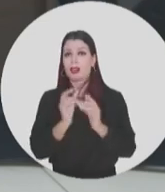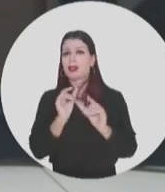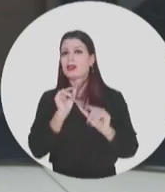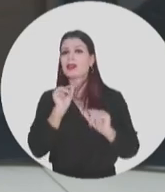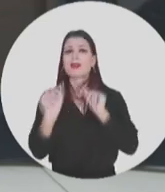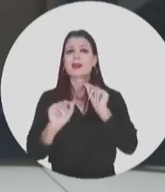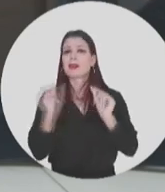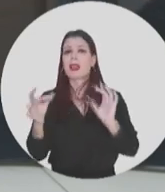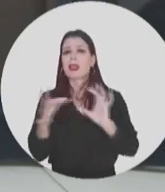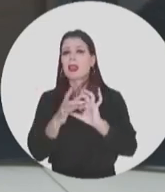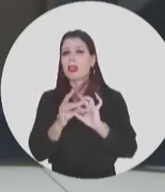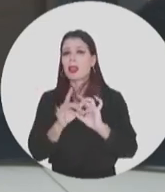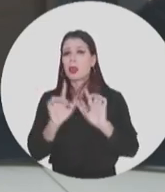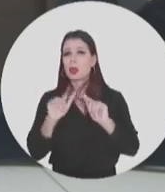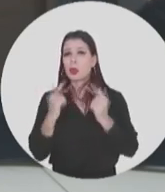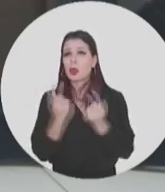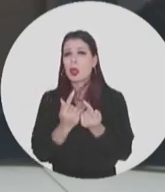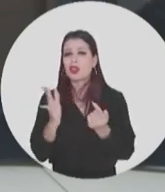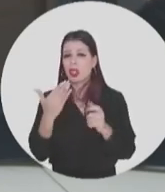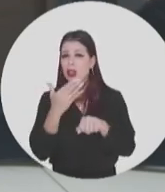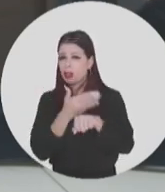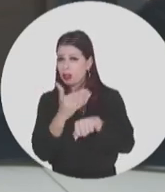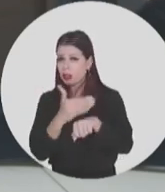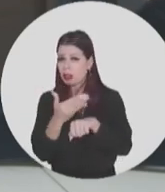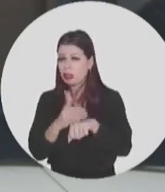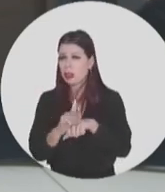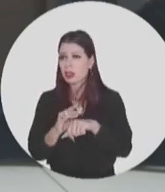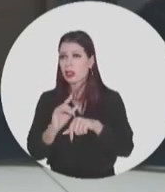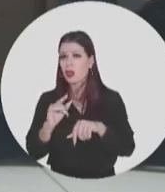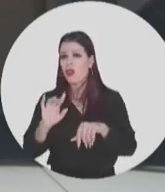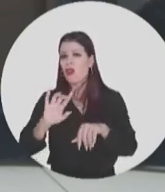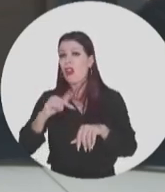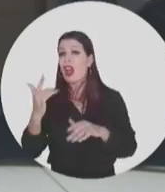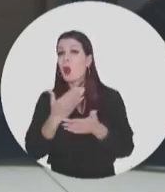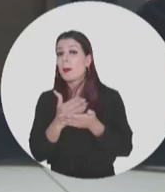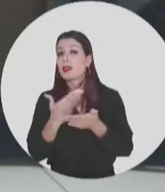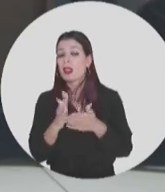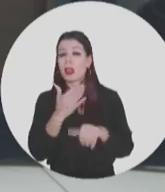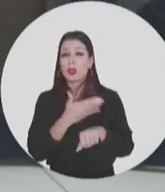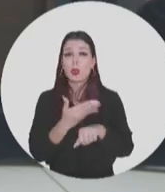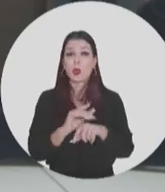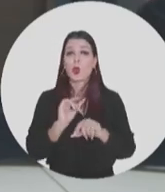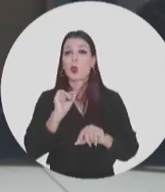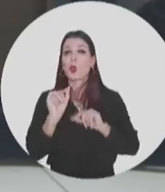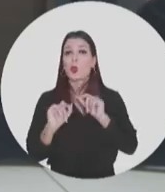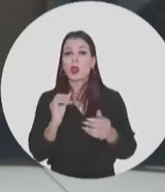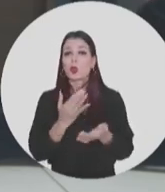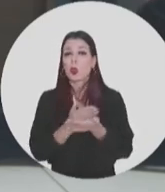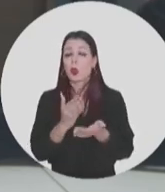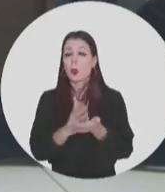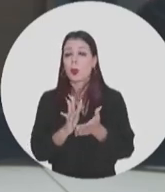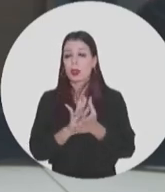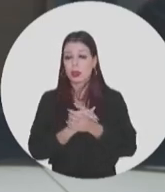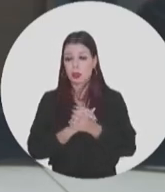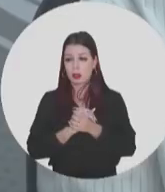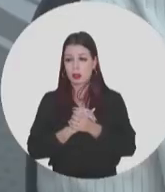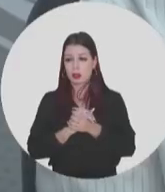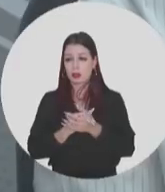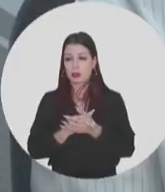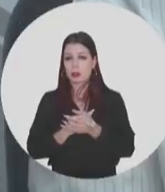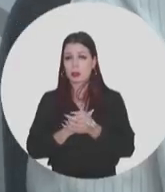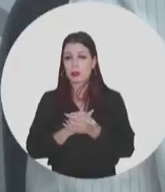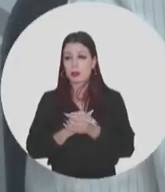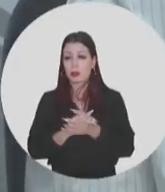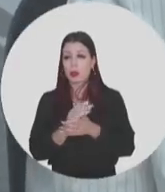amplamente discutida por lá. Outra autoridade presente aqui também é a subcomandante da Polícia Militar, Neide Centurião, e ela disse